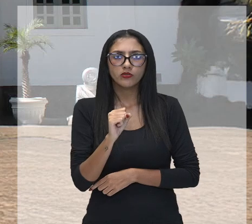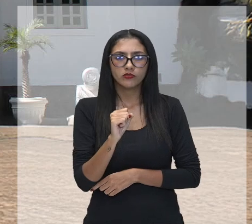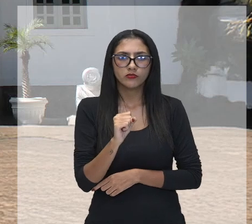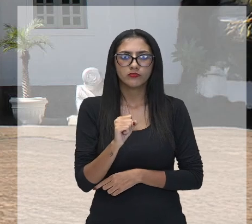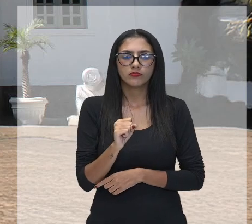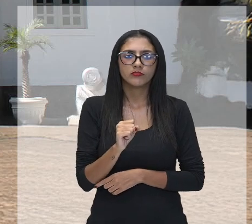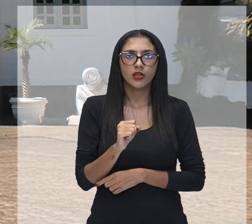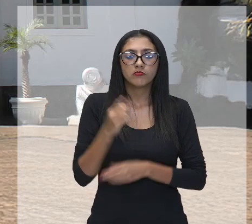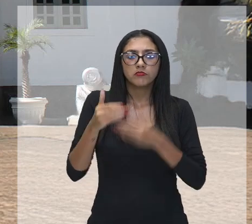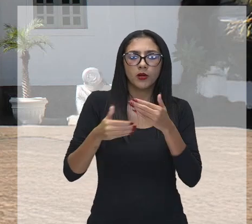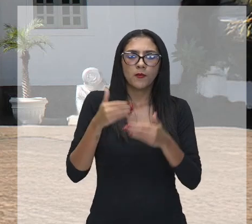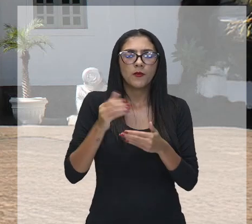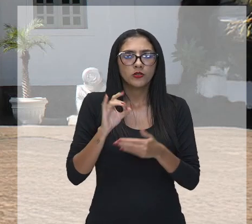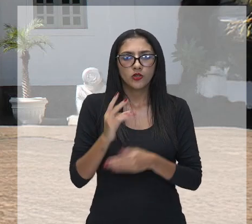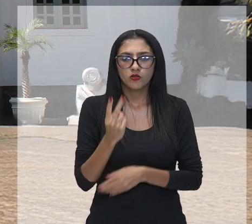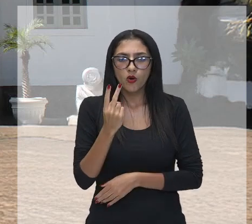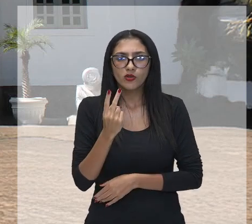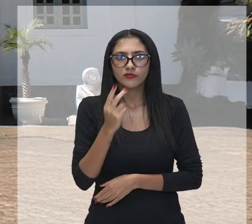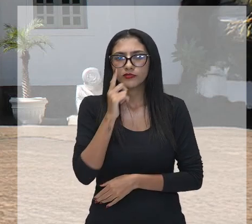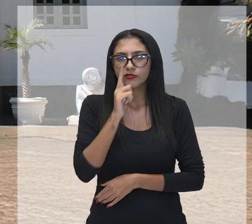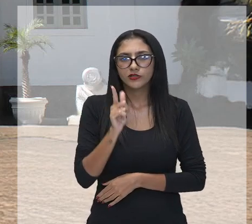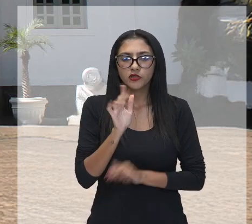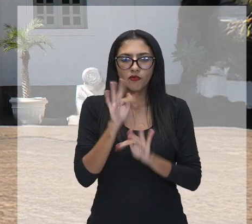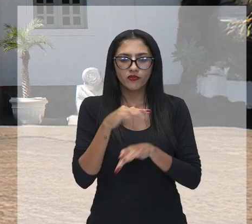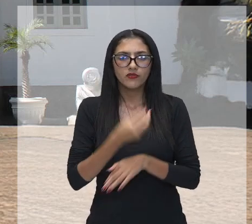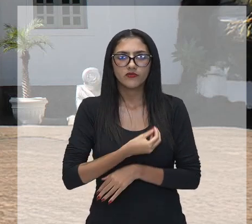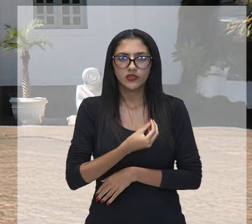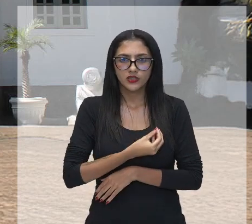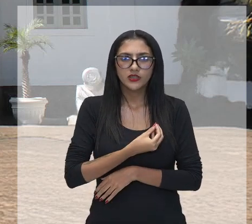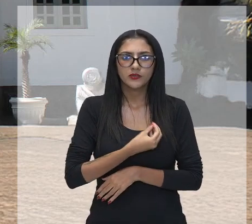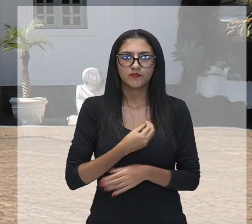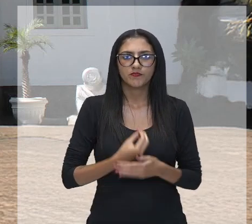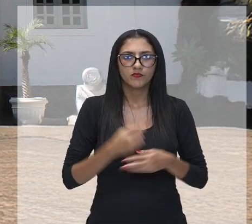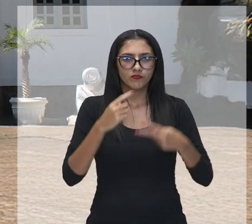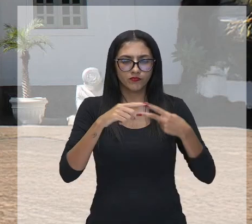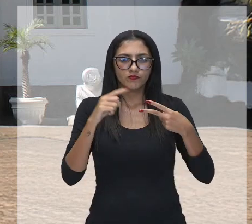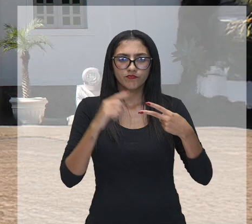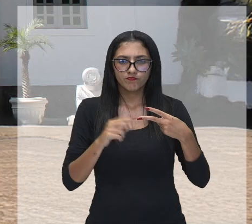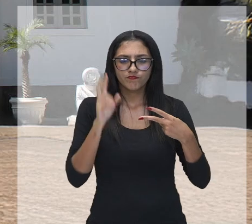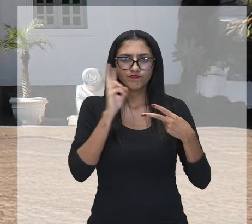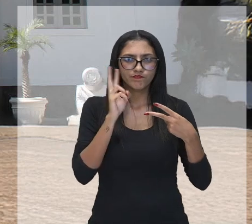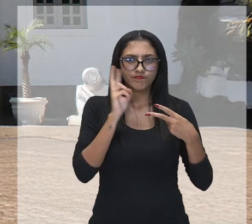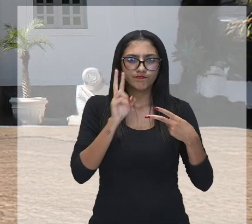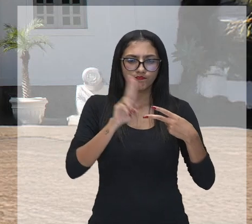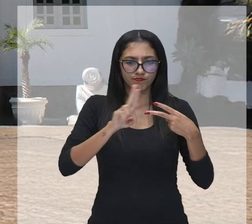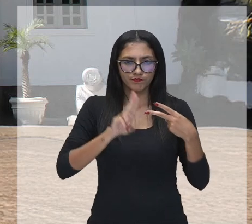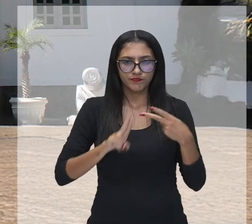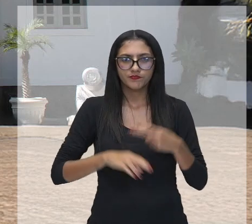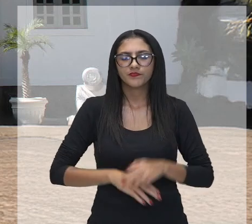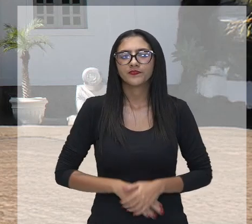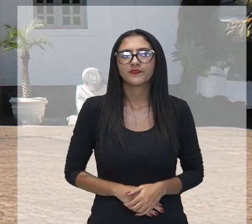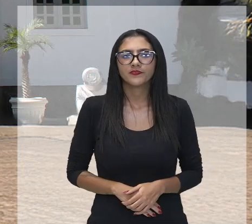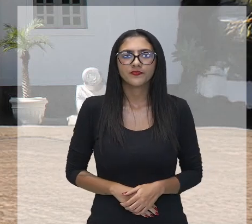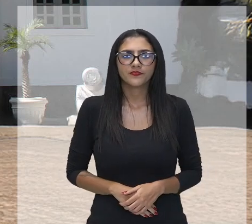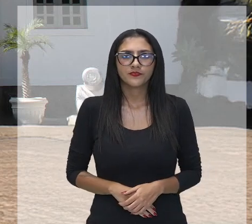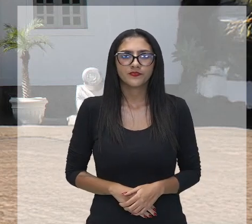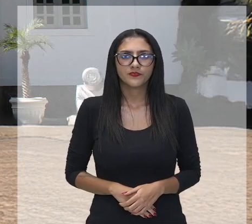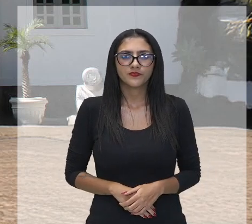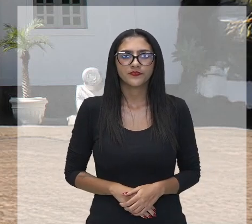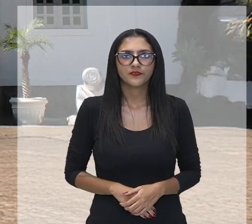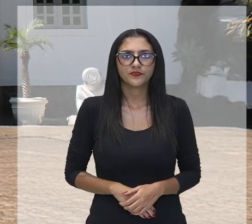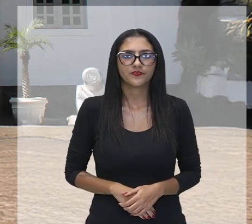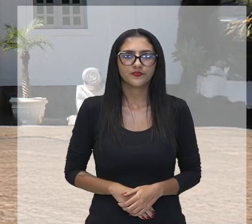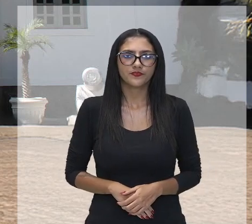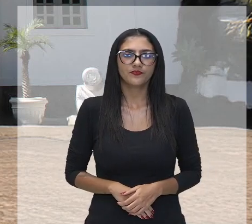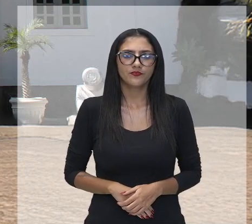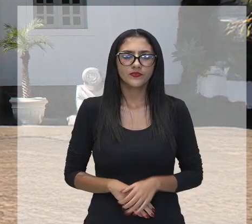2 sobreviventes, que eu já falei para vocês, Siqueira Campos e Eduardo Gomes. Continuando, vamos lá verificar também